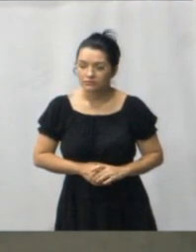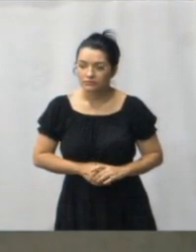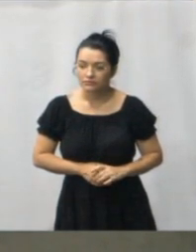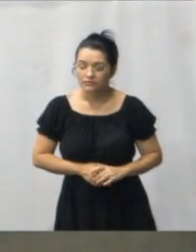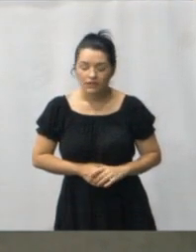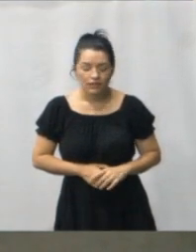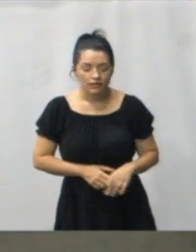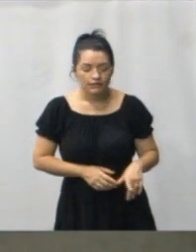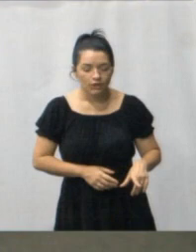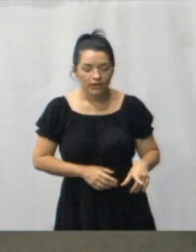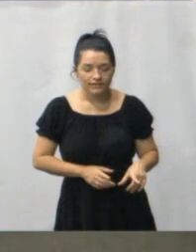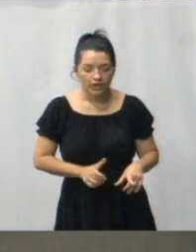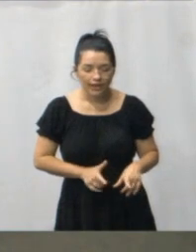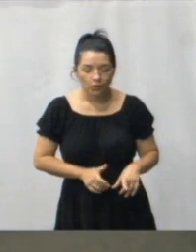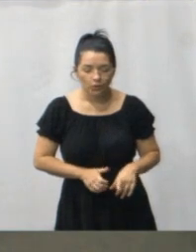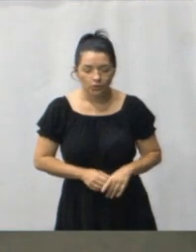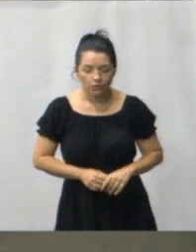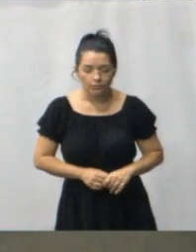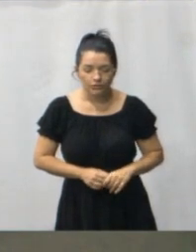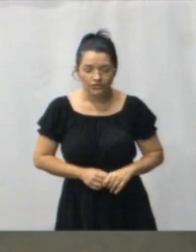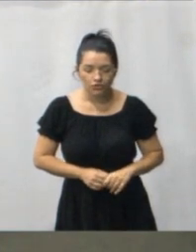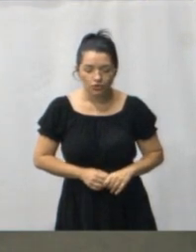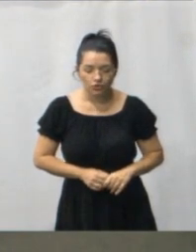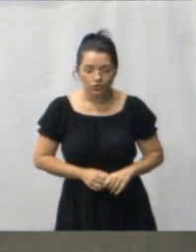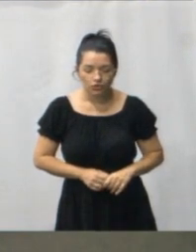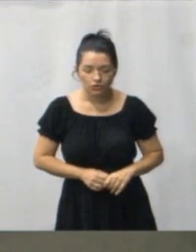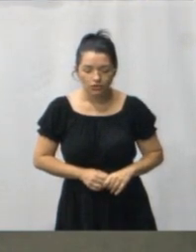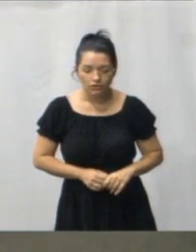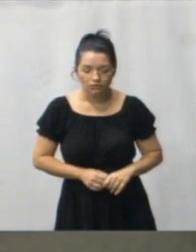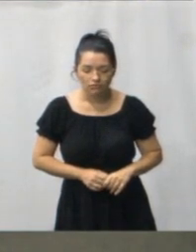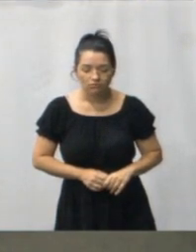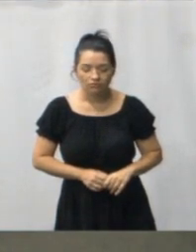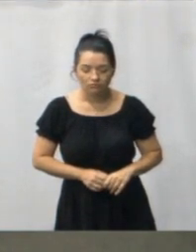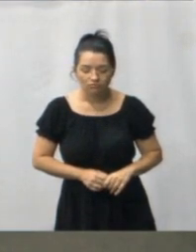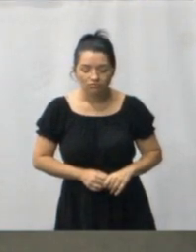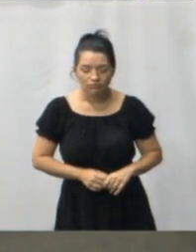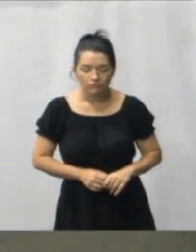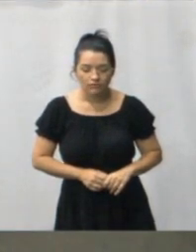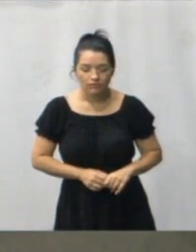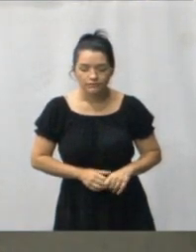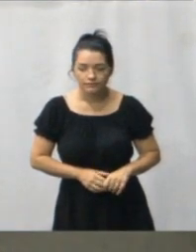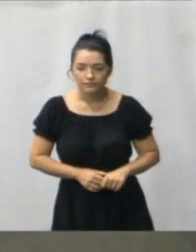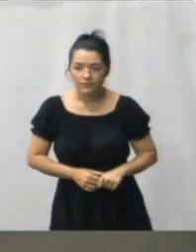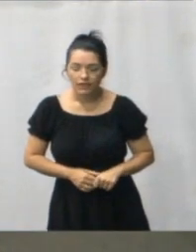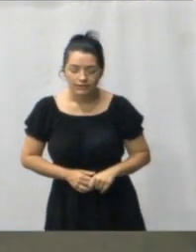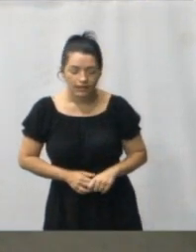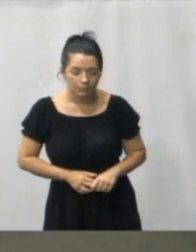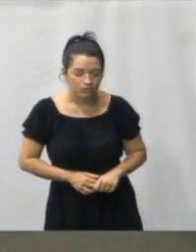Vereador Luiz Emanuel. Só um segundinho, vereador, que eu estou tentando aqui e não consegui. Só um minutinho.